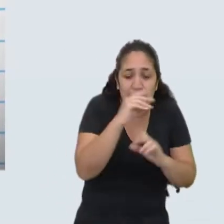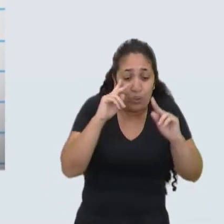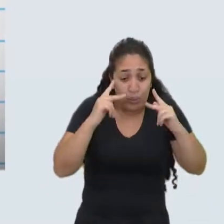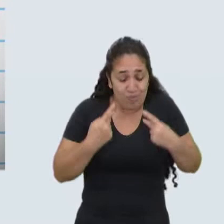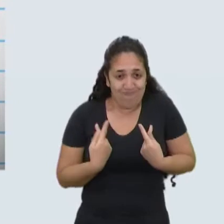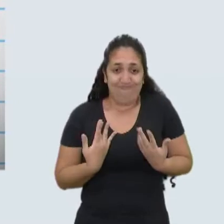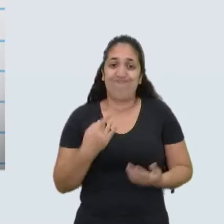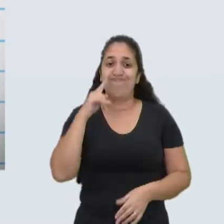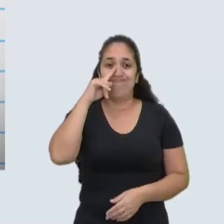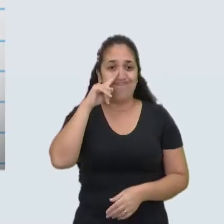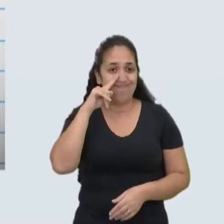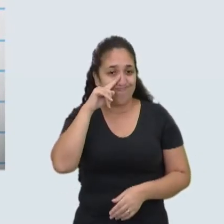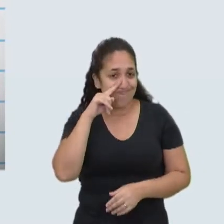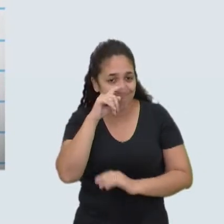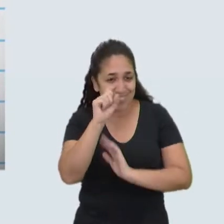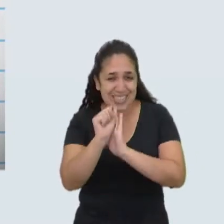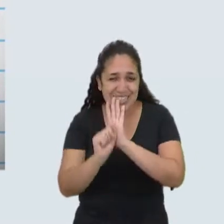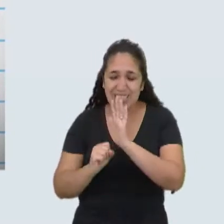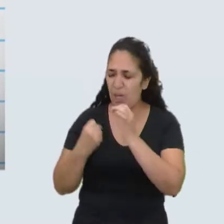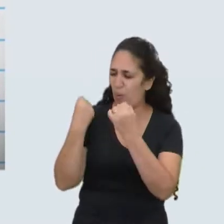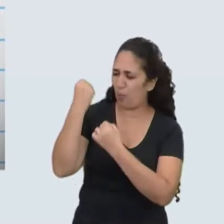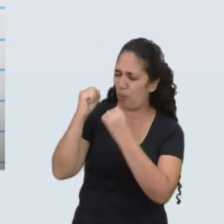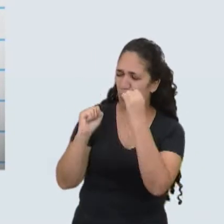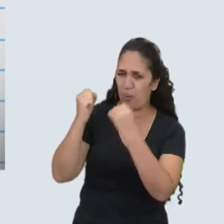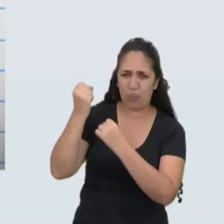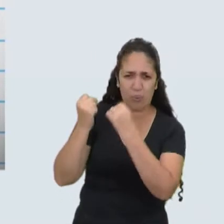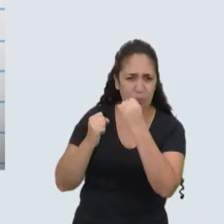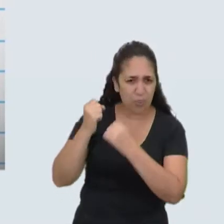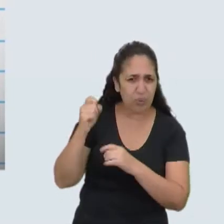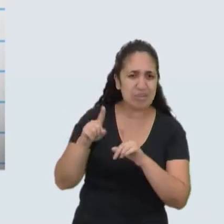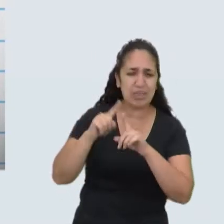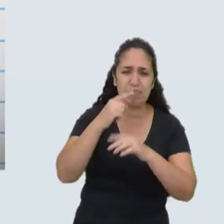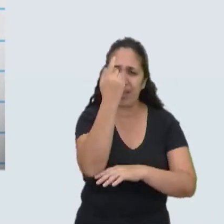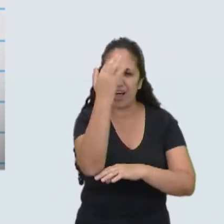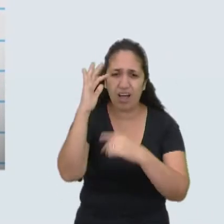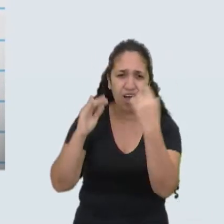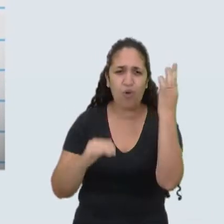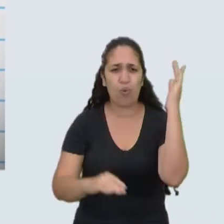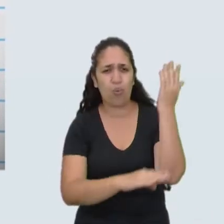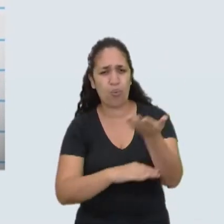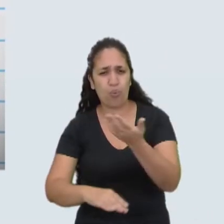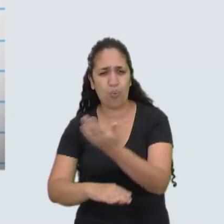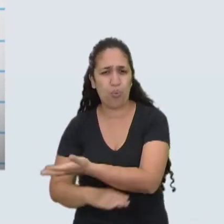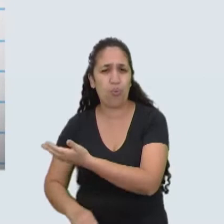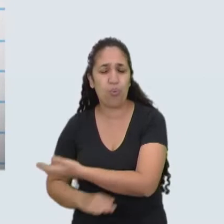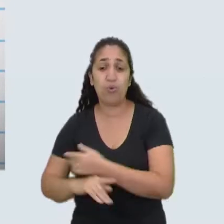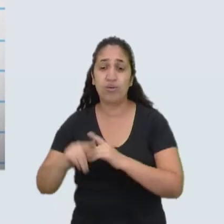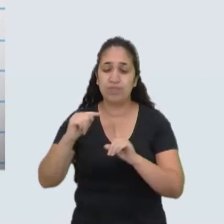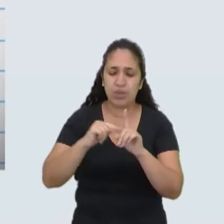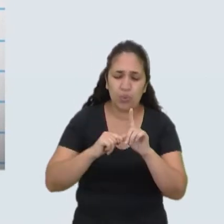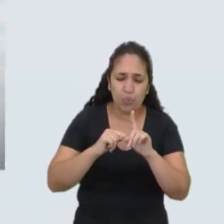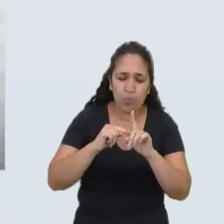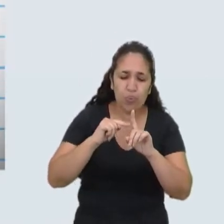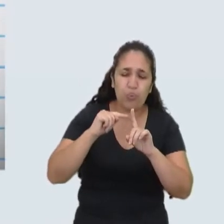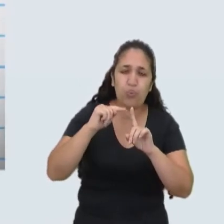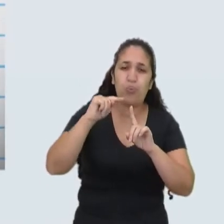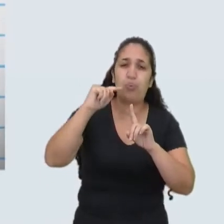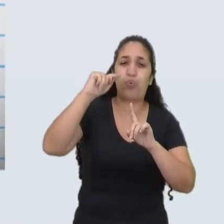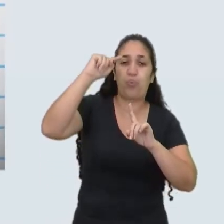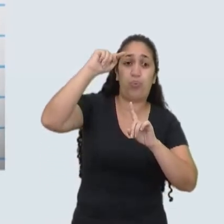risco. Séculos de industrialização e ações do homem, como a derrubada de florestas, fizeram com que a temperatura global aumentasse.